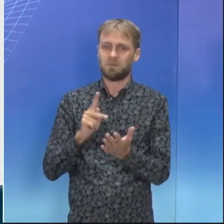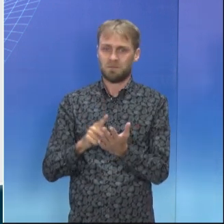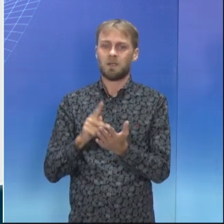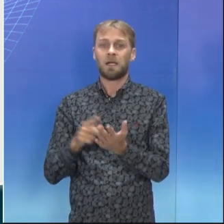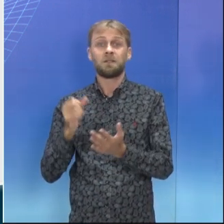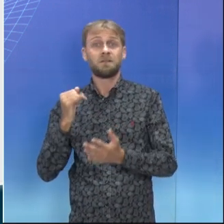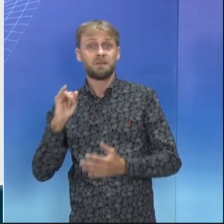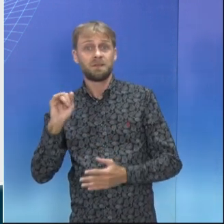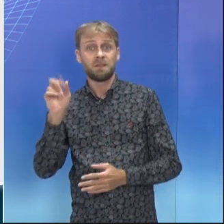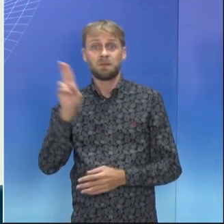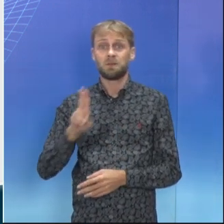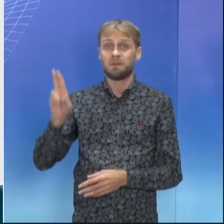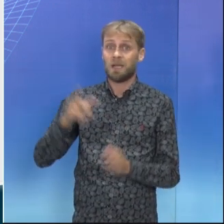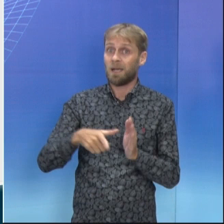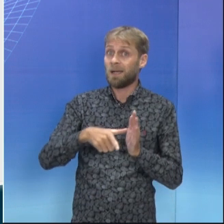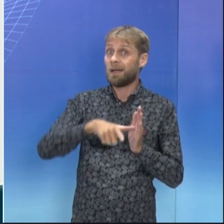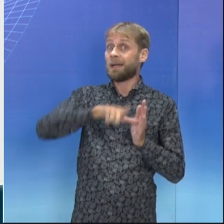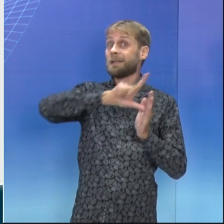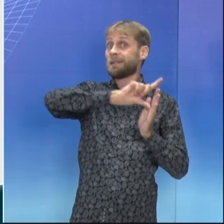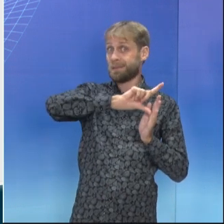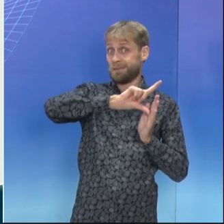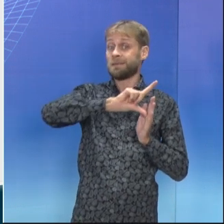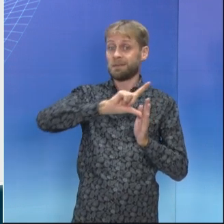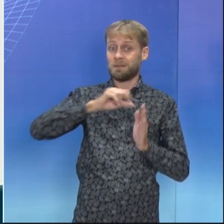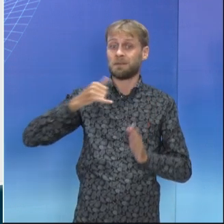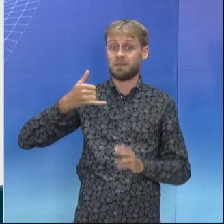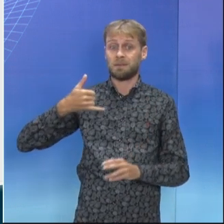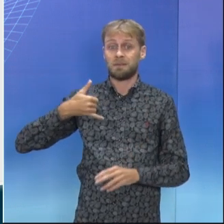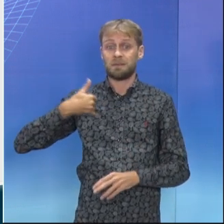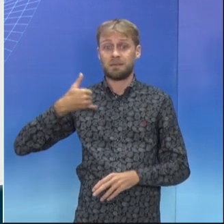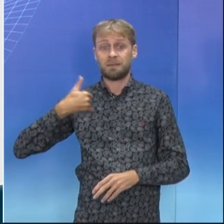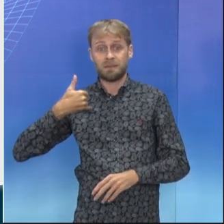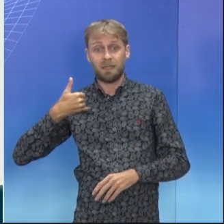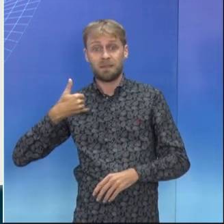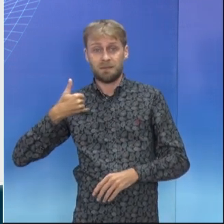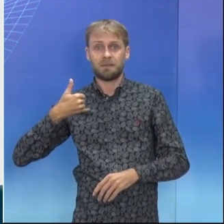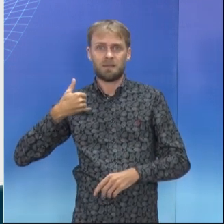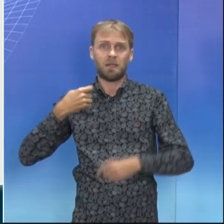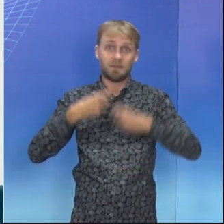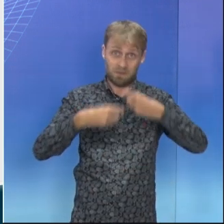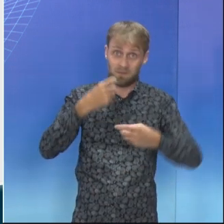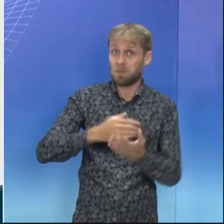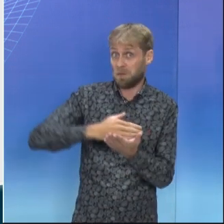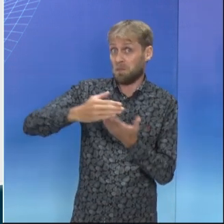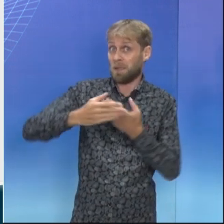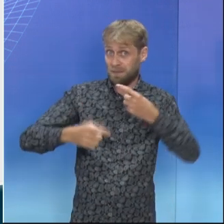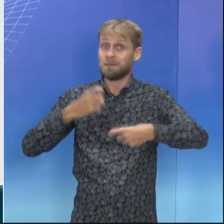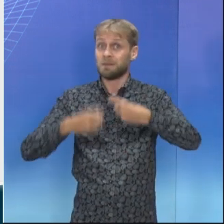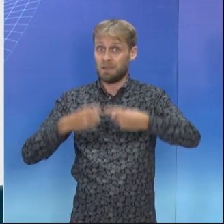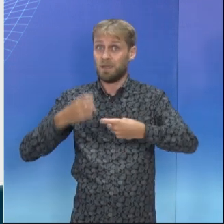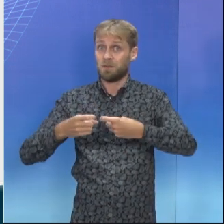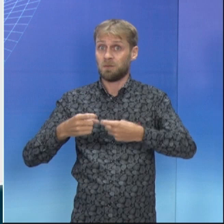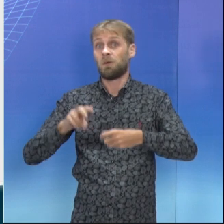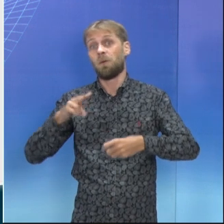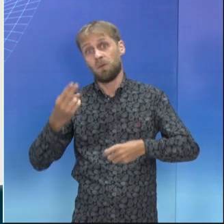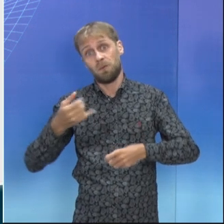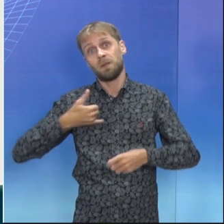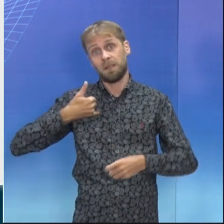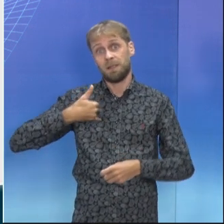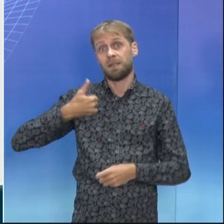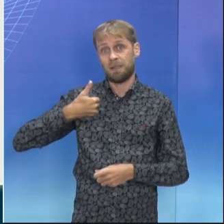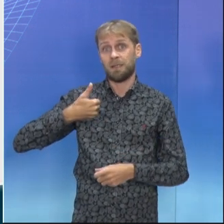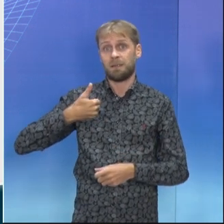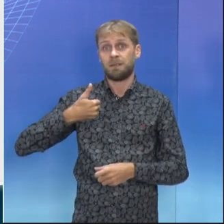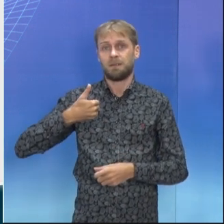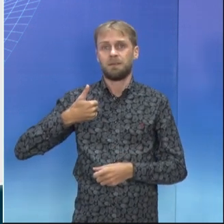mais efetiva si se administra antes de que o niño se vuelva sexualmente activo